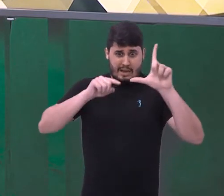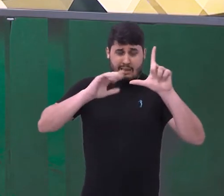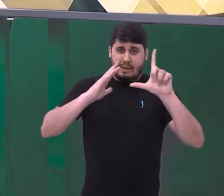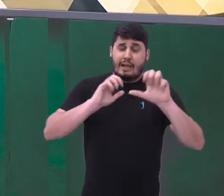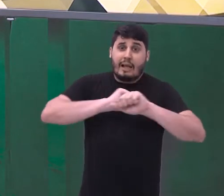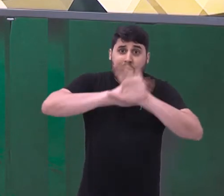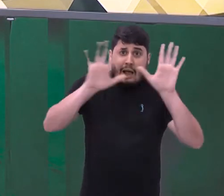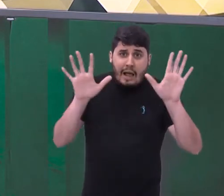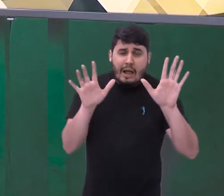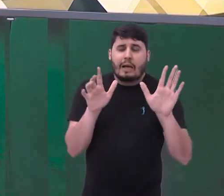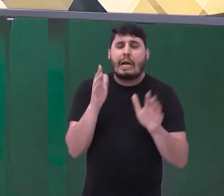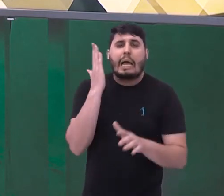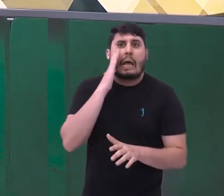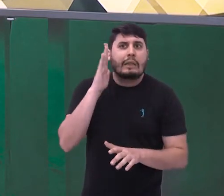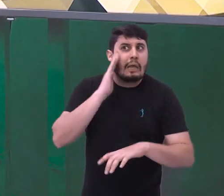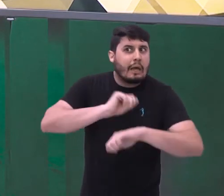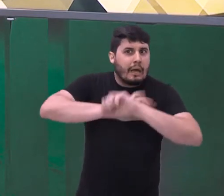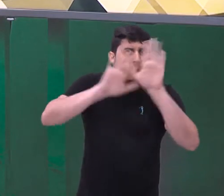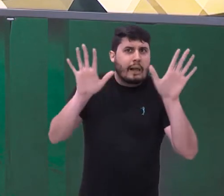bonita?